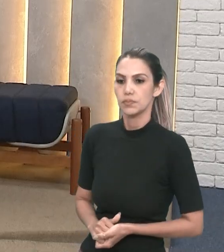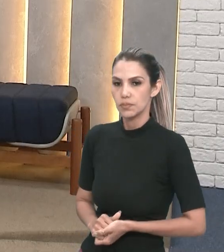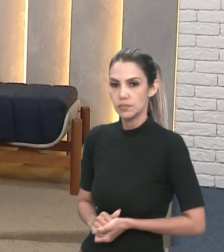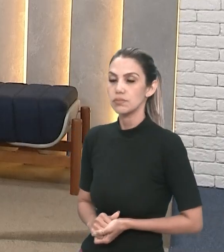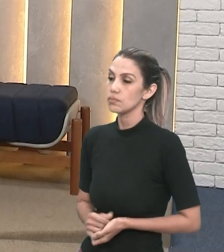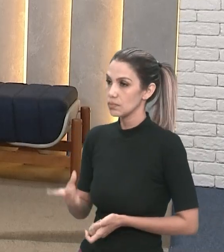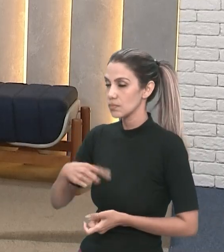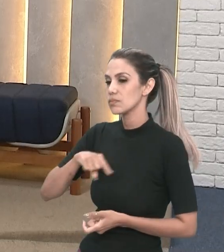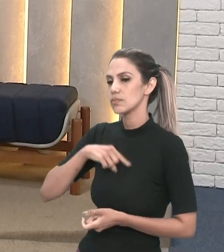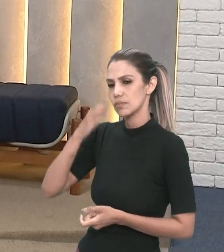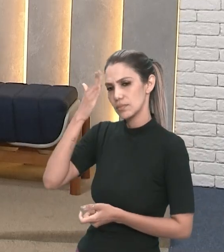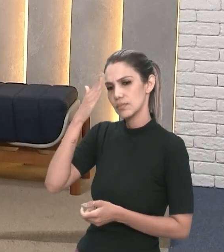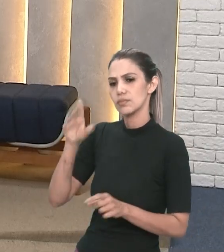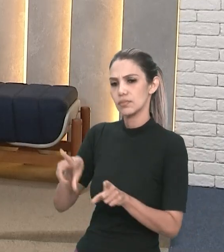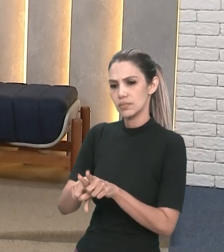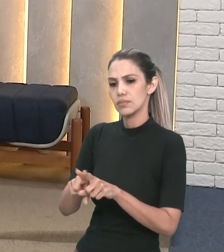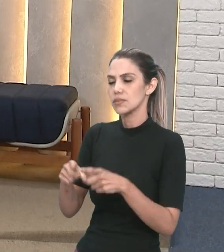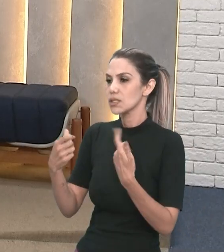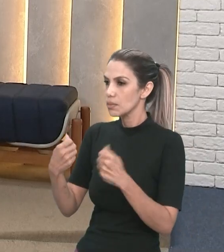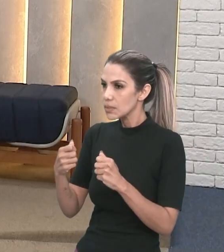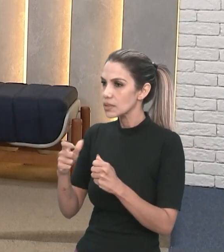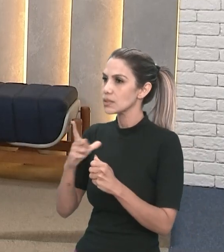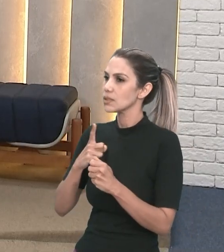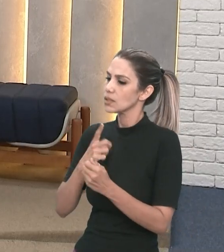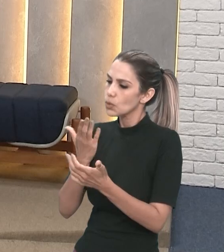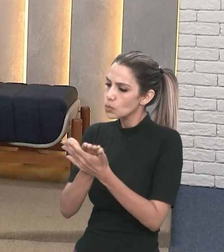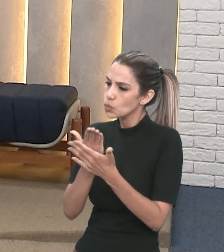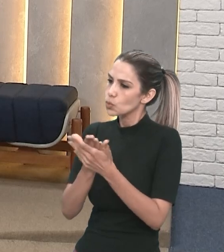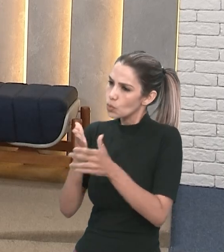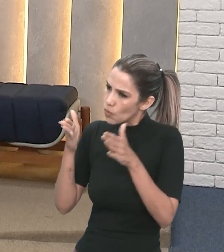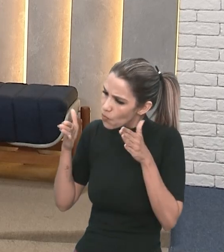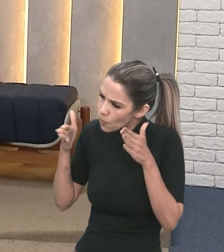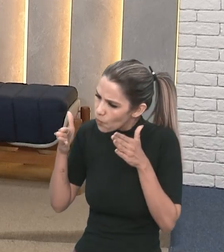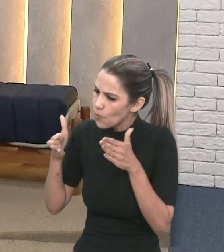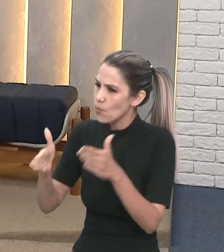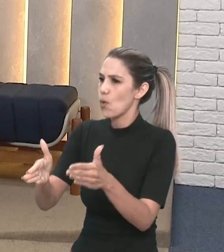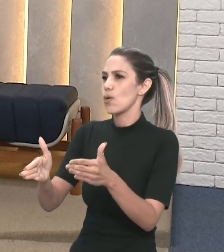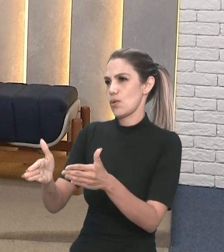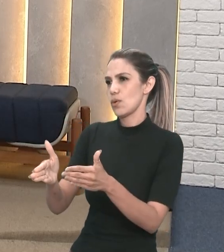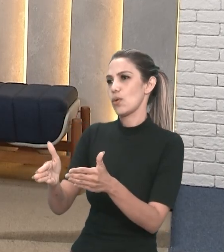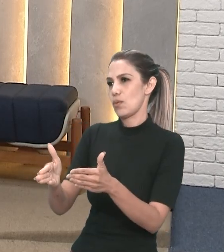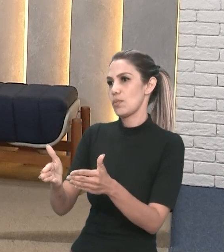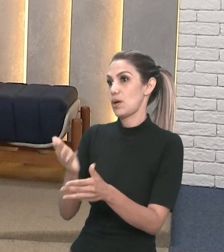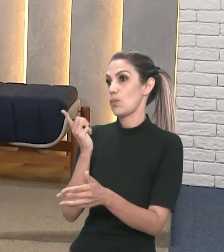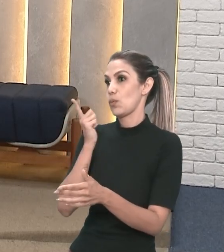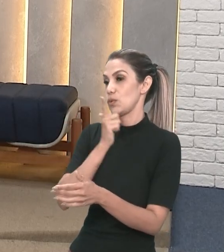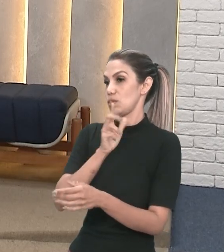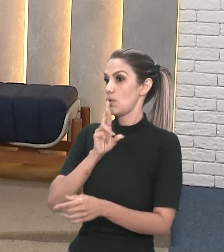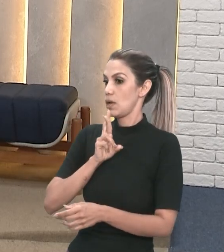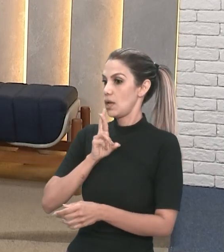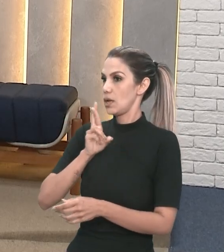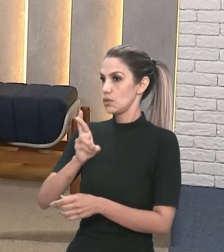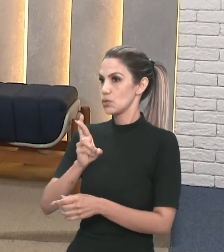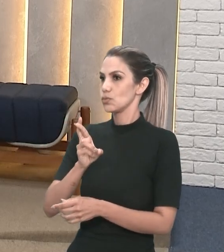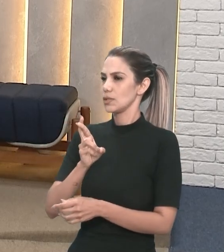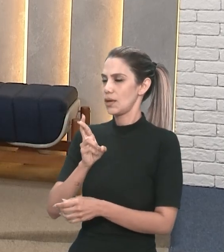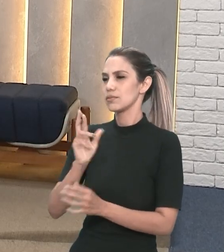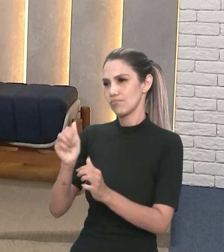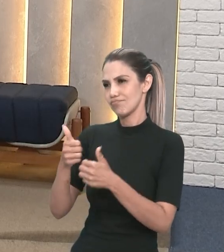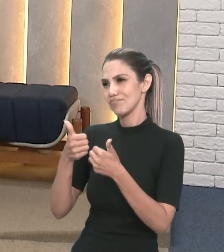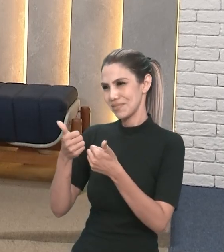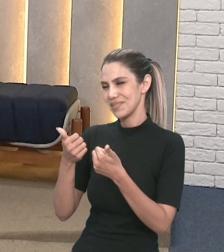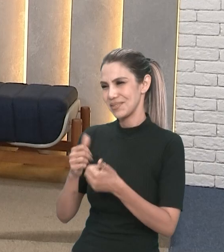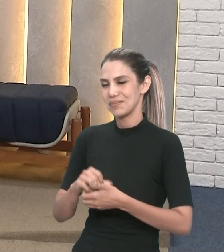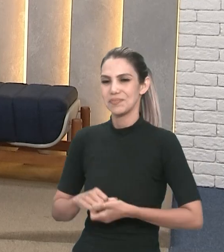preciso concentrar, o trabalho precisa ser direcionado até para ter um resultado mais direcionado também, né,